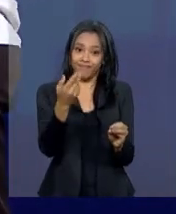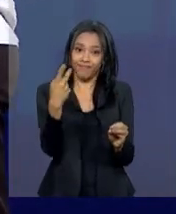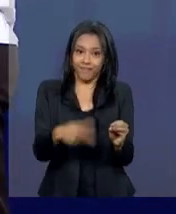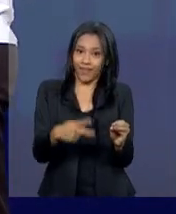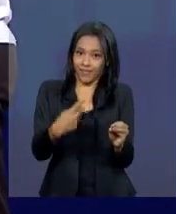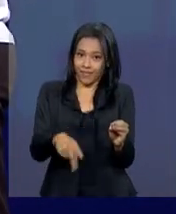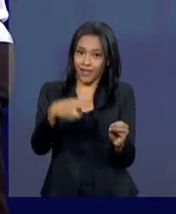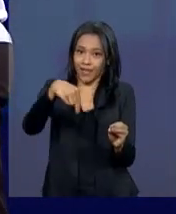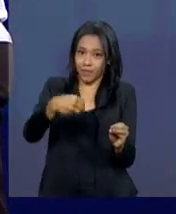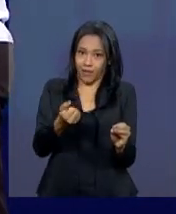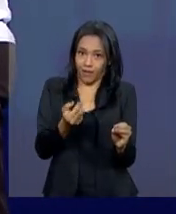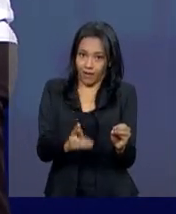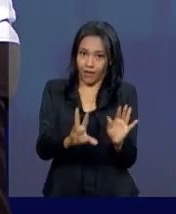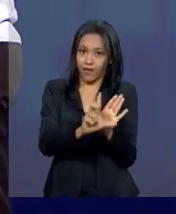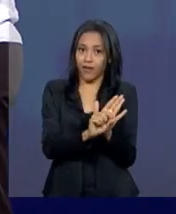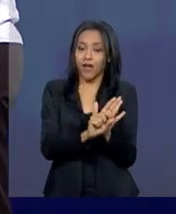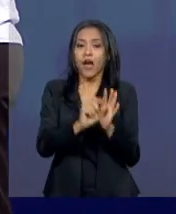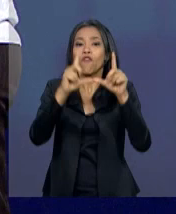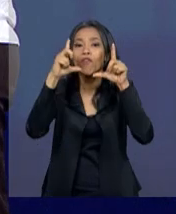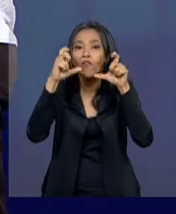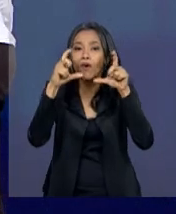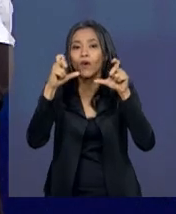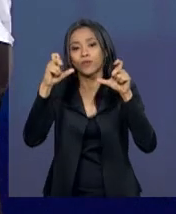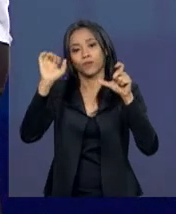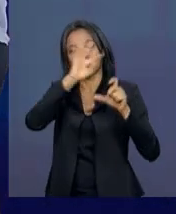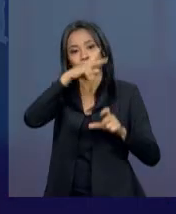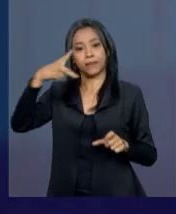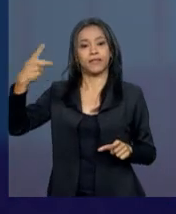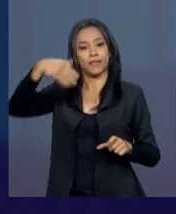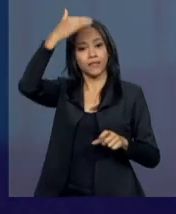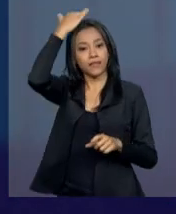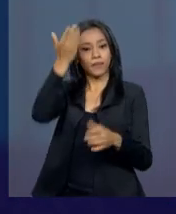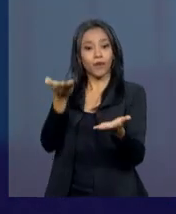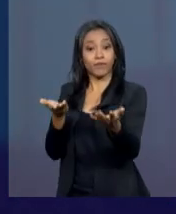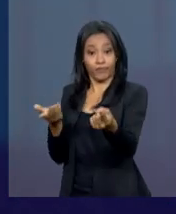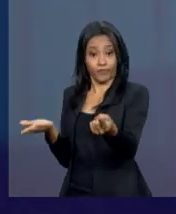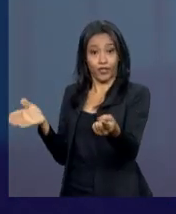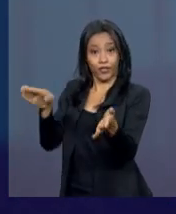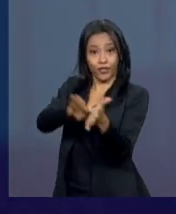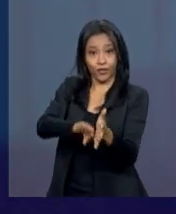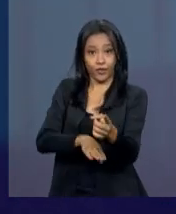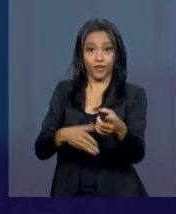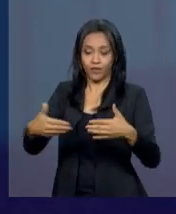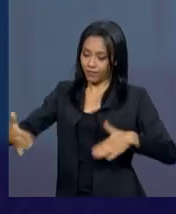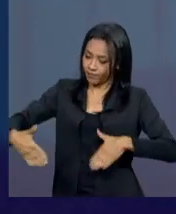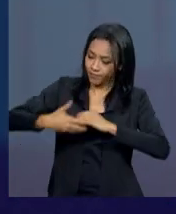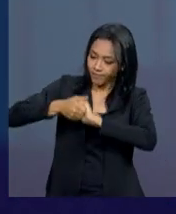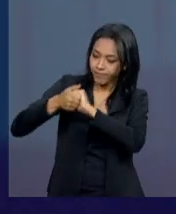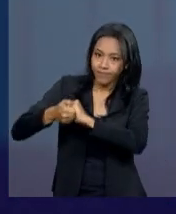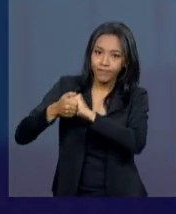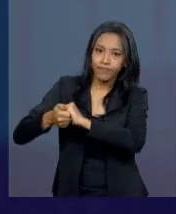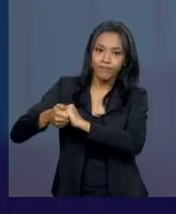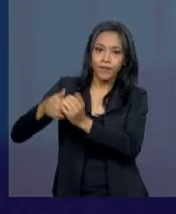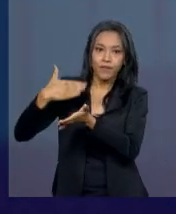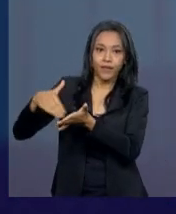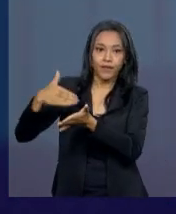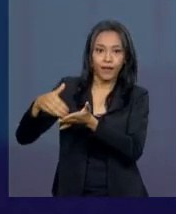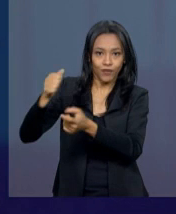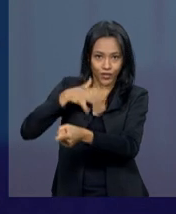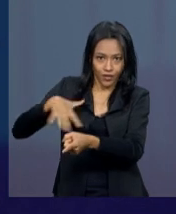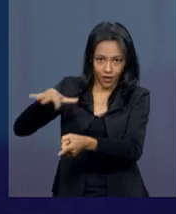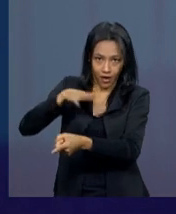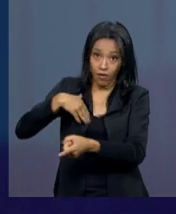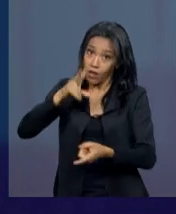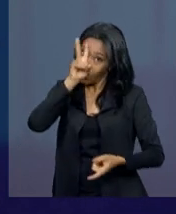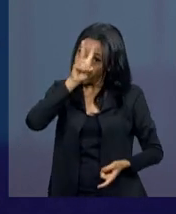tvnbr uma foto do presidente michel temer quando chegou e foi recebido pelo secretário geral antónio guterres já tá lá e